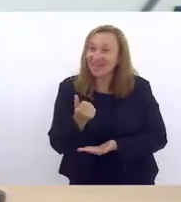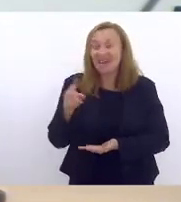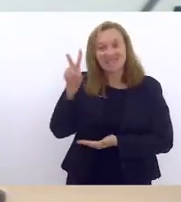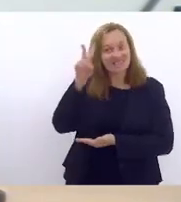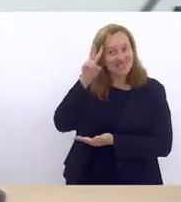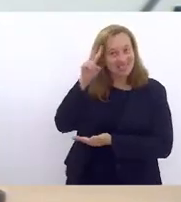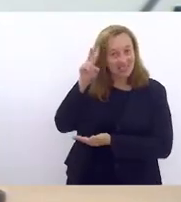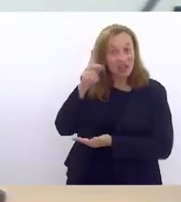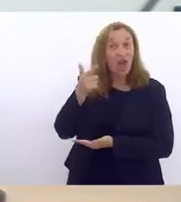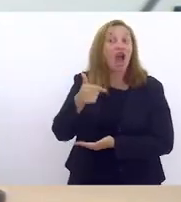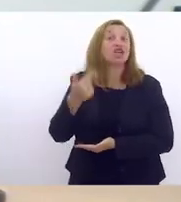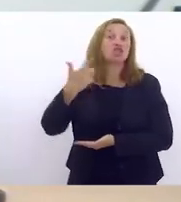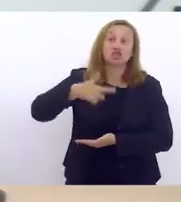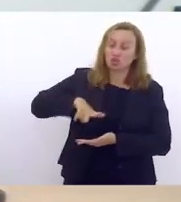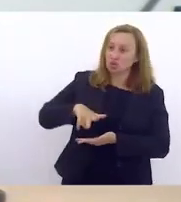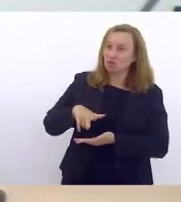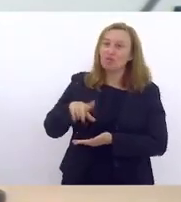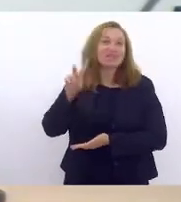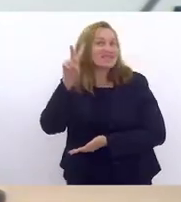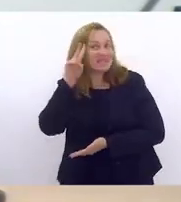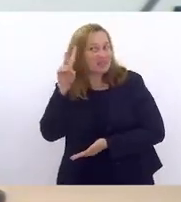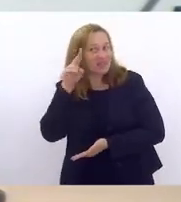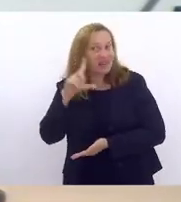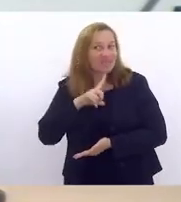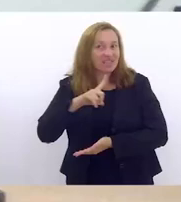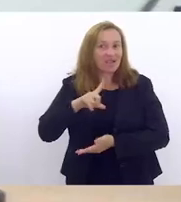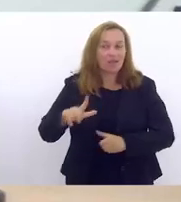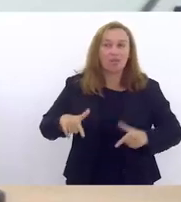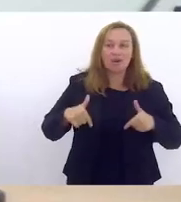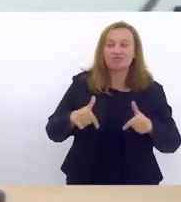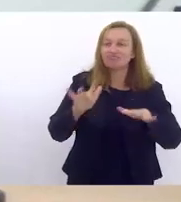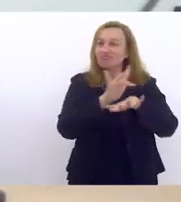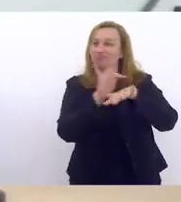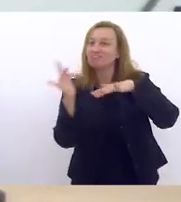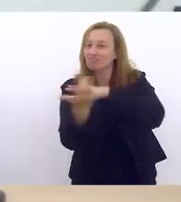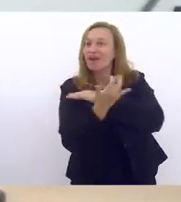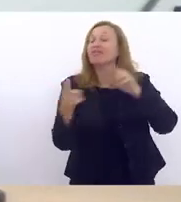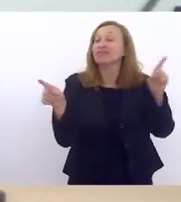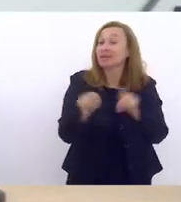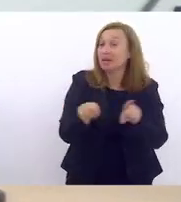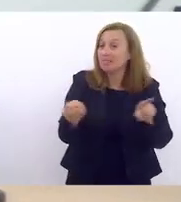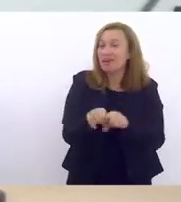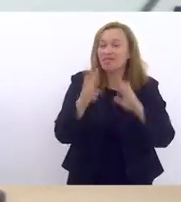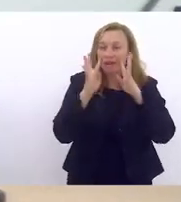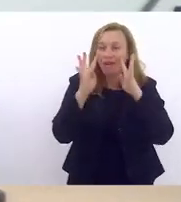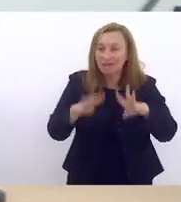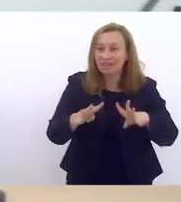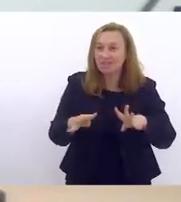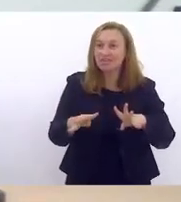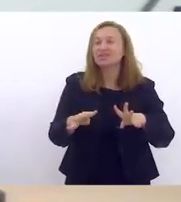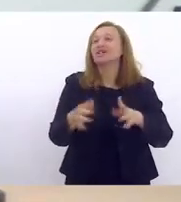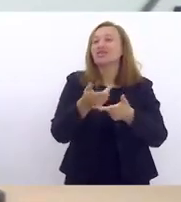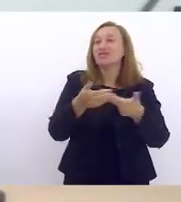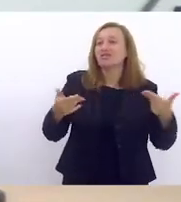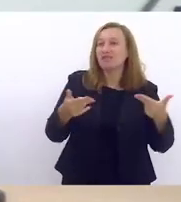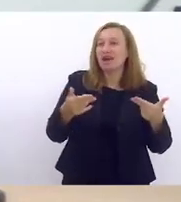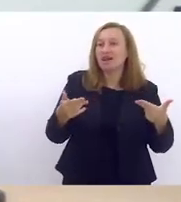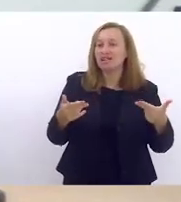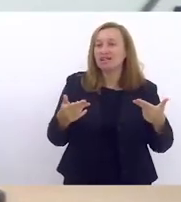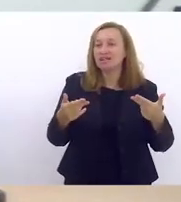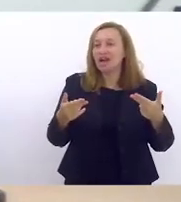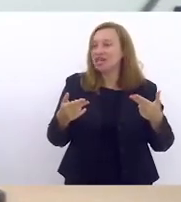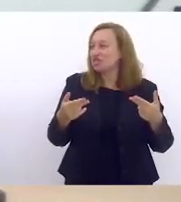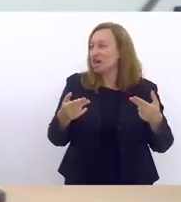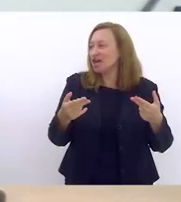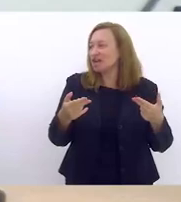Segunda-feira... mais uma coisa. Segunda-feira a gente vai ter uma ação nas redes sociais também. Fiquem atentos que a gente vai soltar várias hashtags. E para